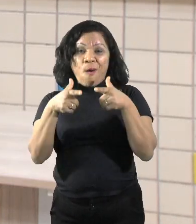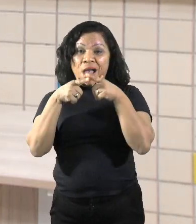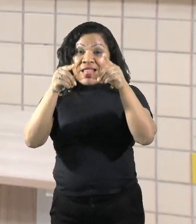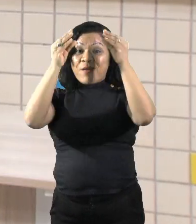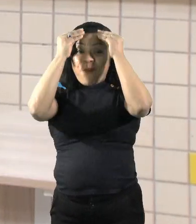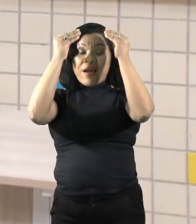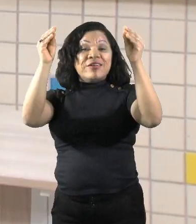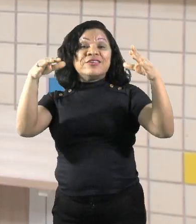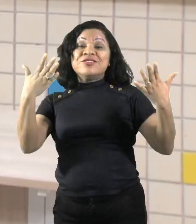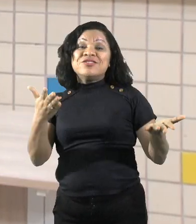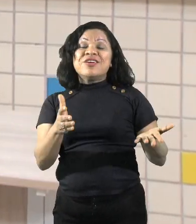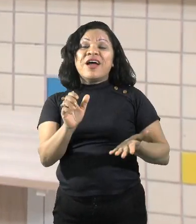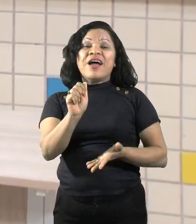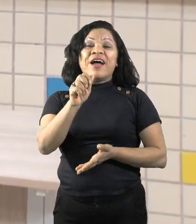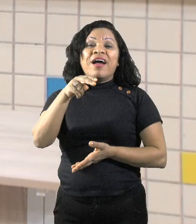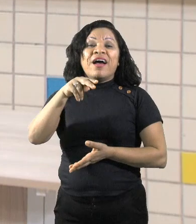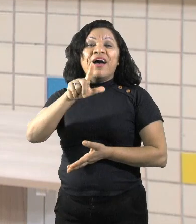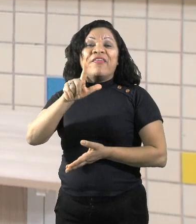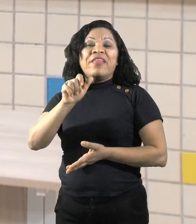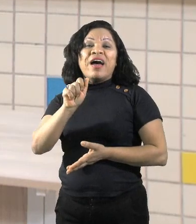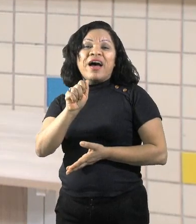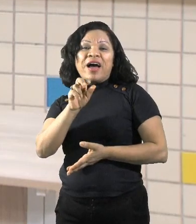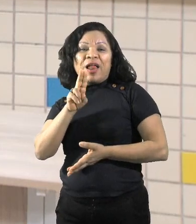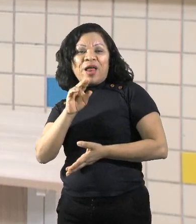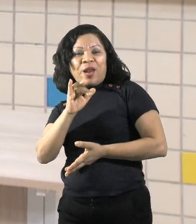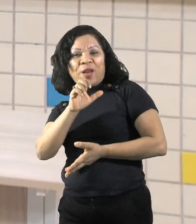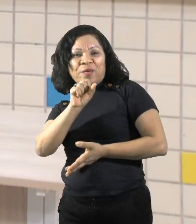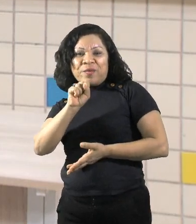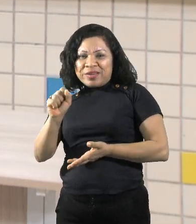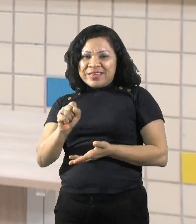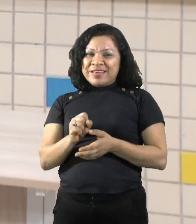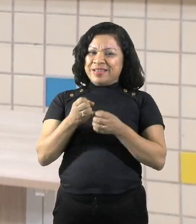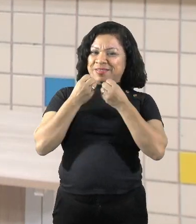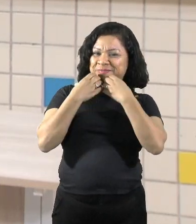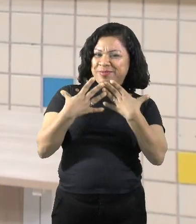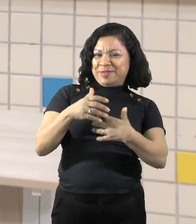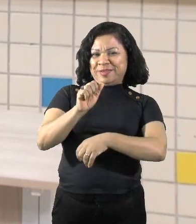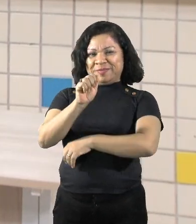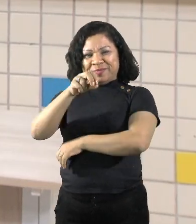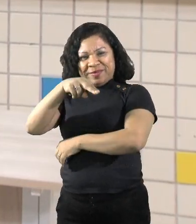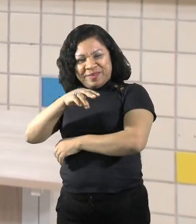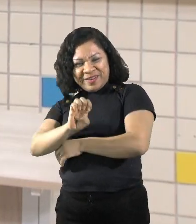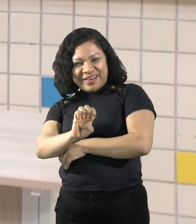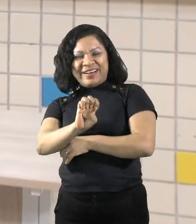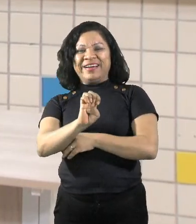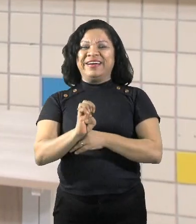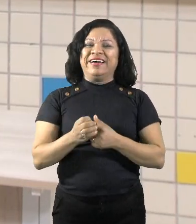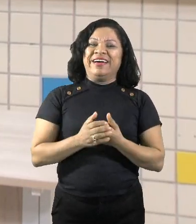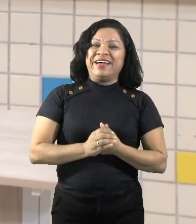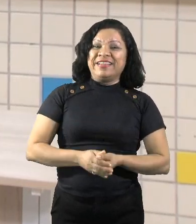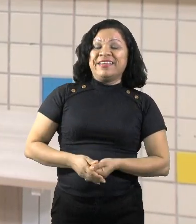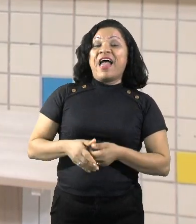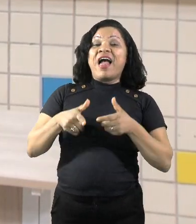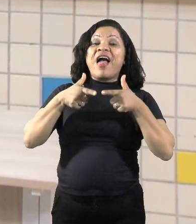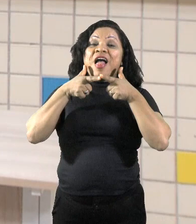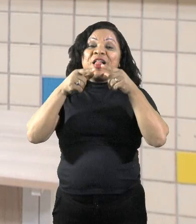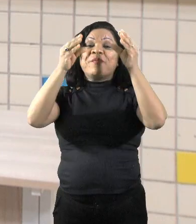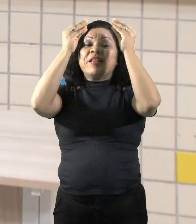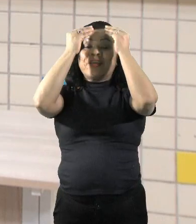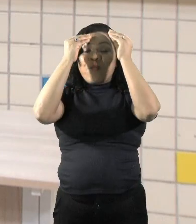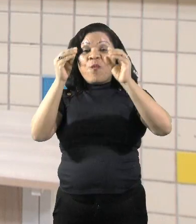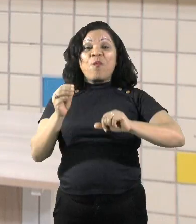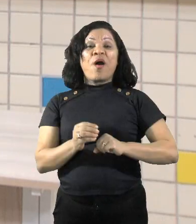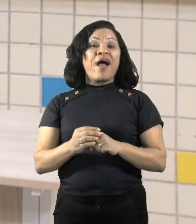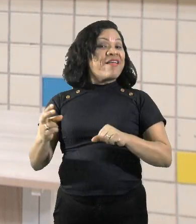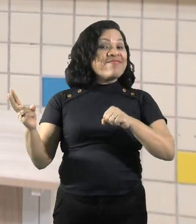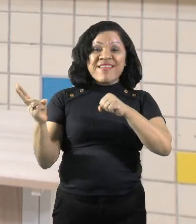Luísa? Muito bem, Anne, foi uma linguagem não verbal. No livro